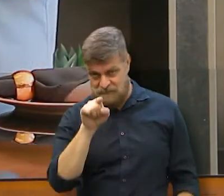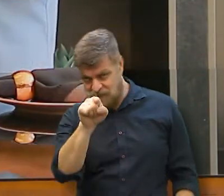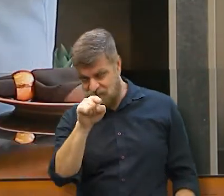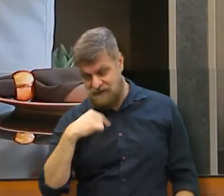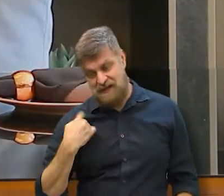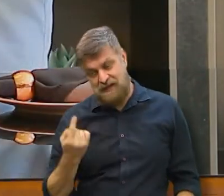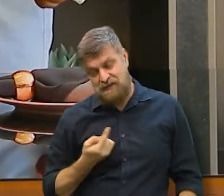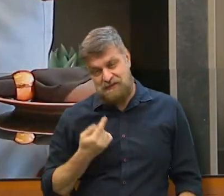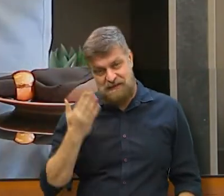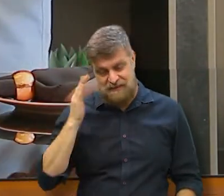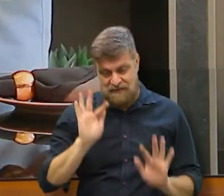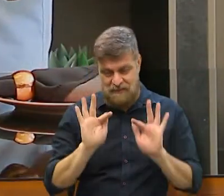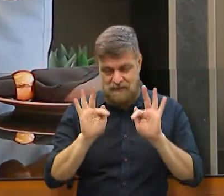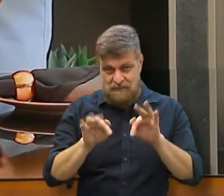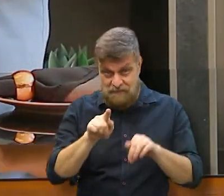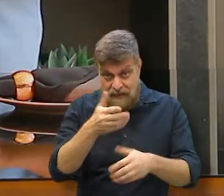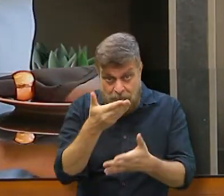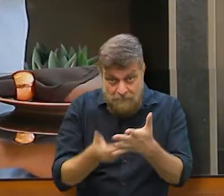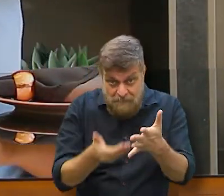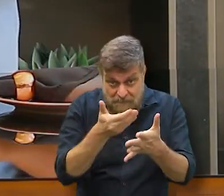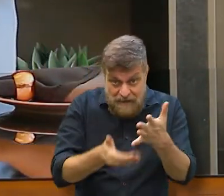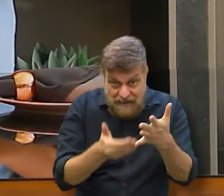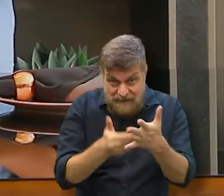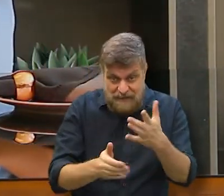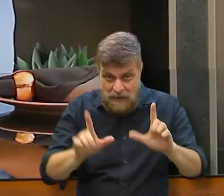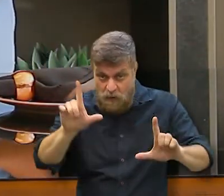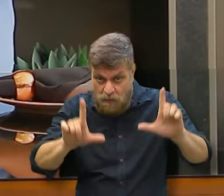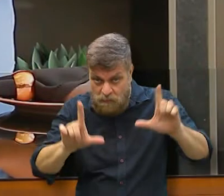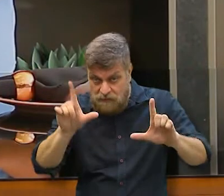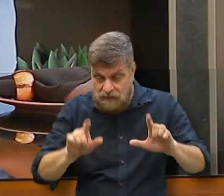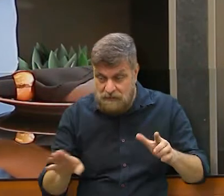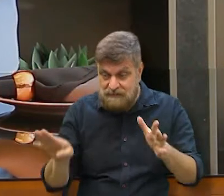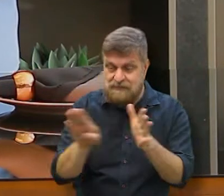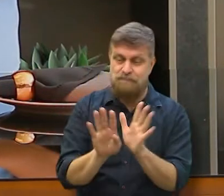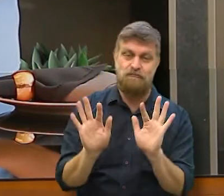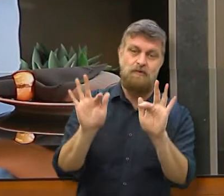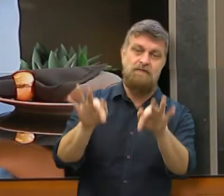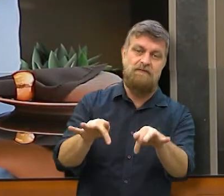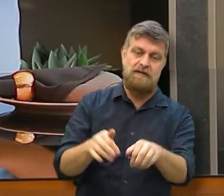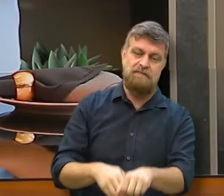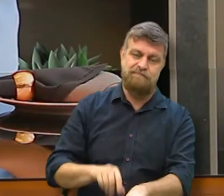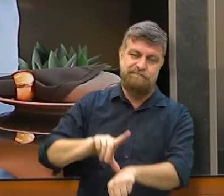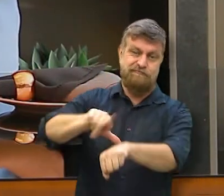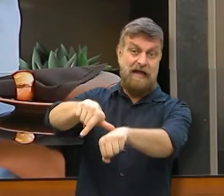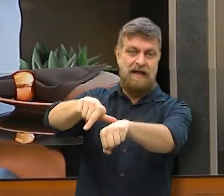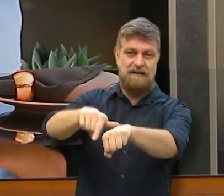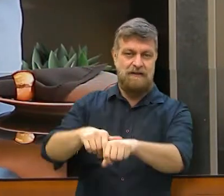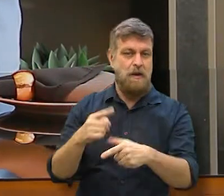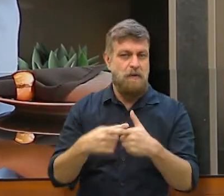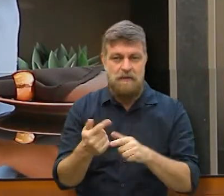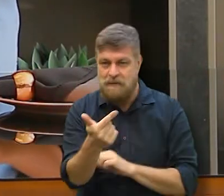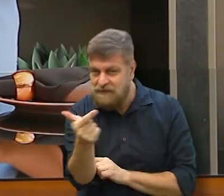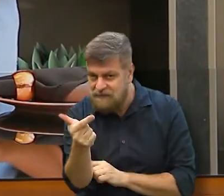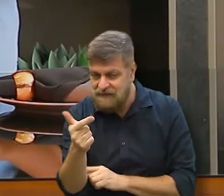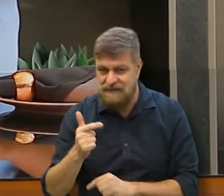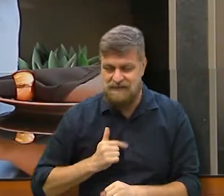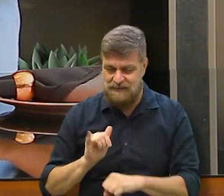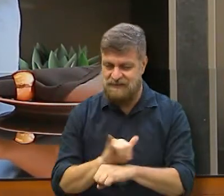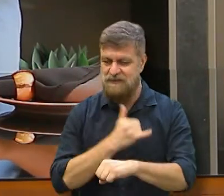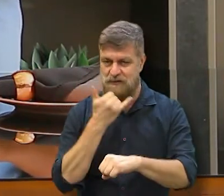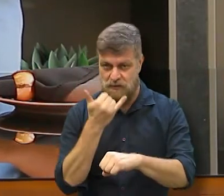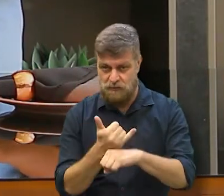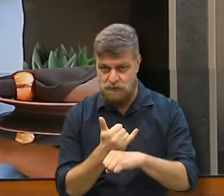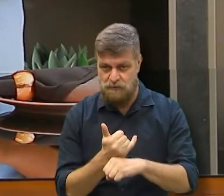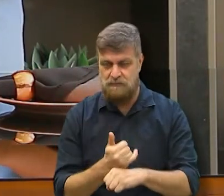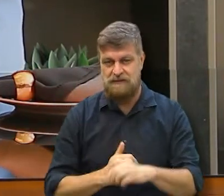aí, gente, nós ficamos por aqui. E se perdeu esse programa aqui, chegou no final dele, não tem problema. É só entrar lá